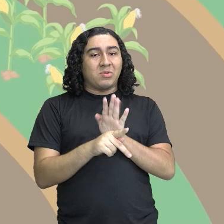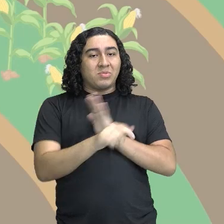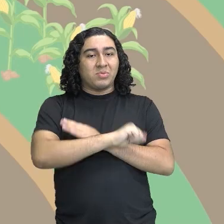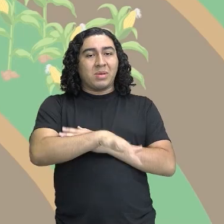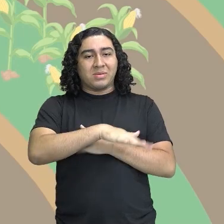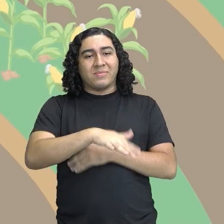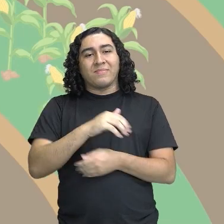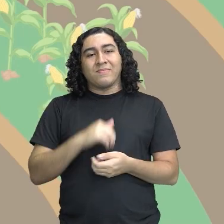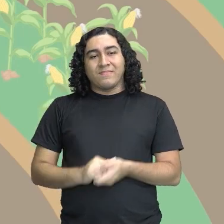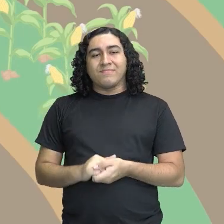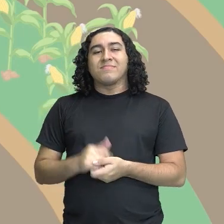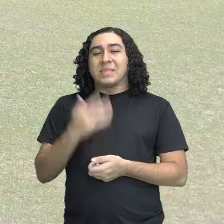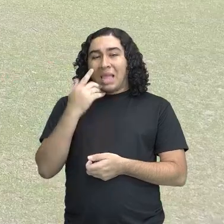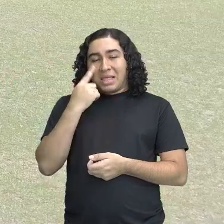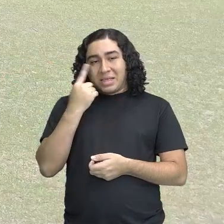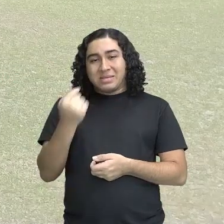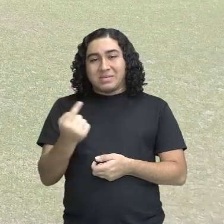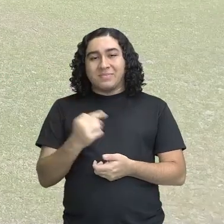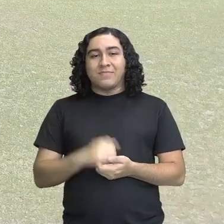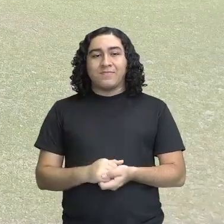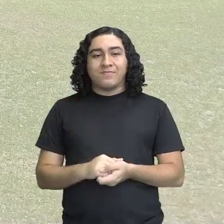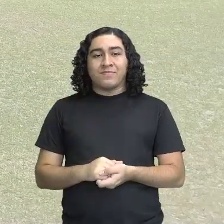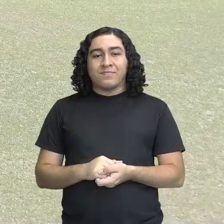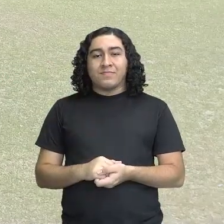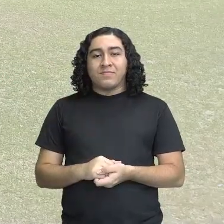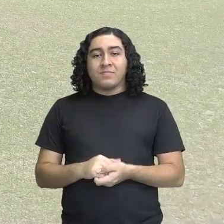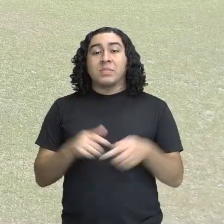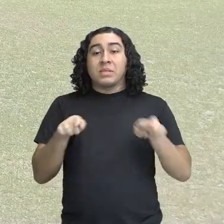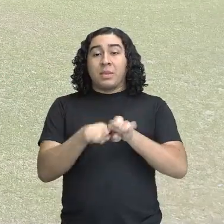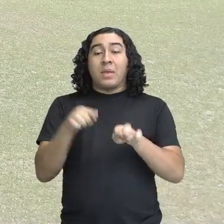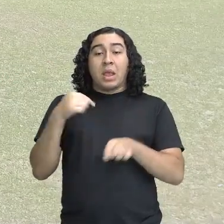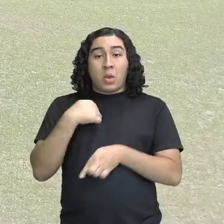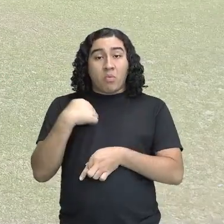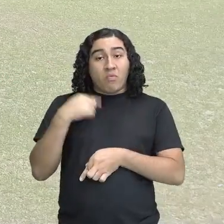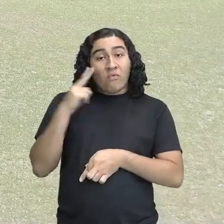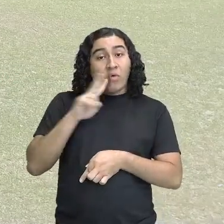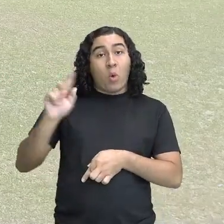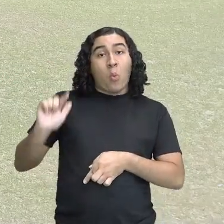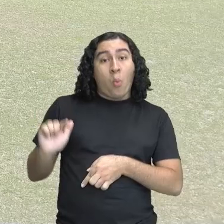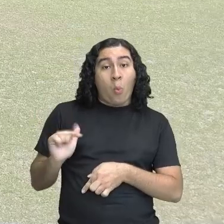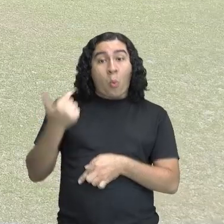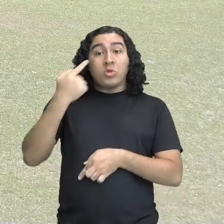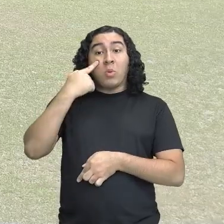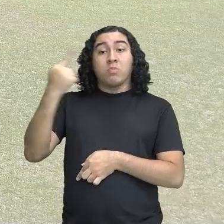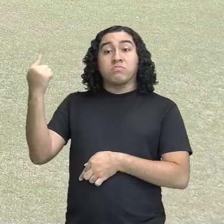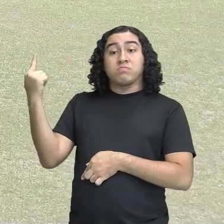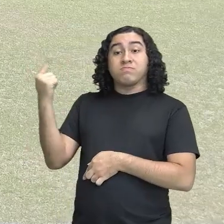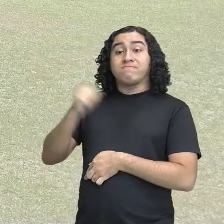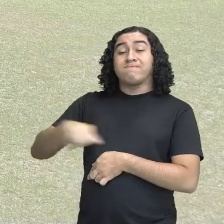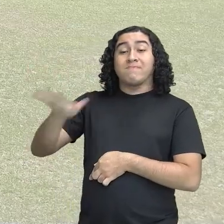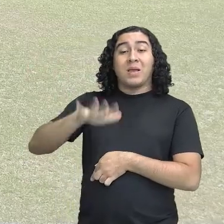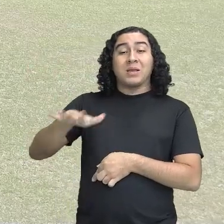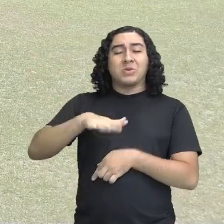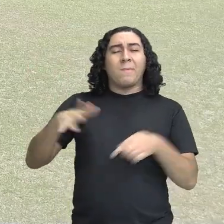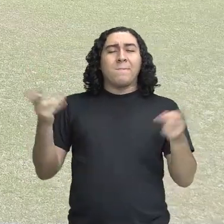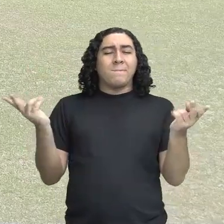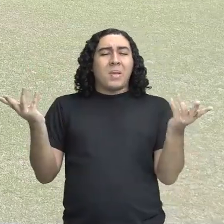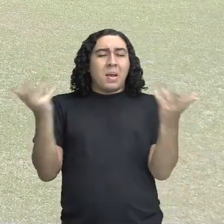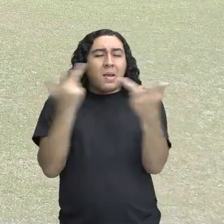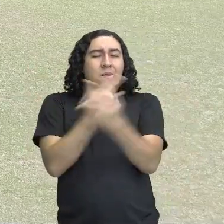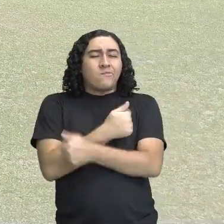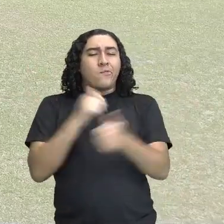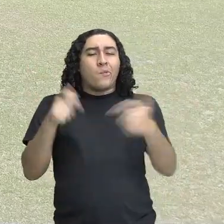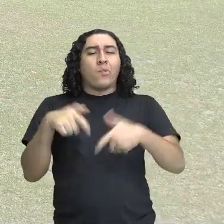nossa região. Olha só que interessante. E eu estava olhando e analisando, já estamos vendo essa outra, imagem aqui maravilhosa. Olha, olha onde